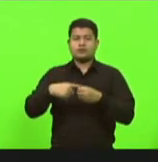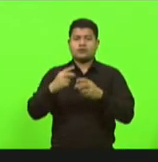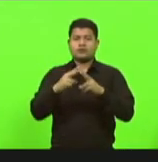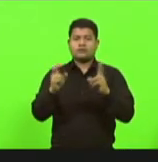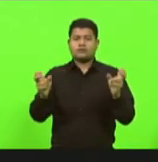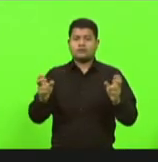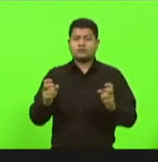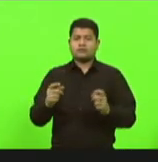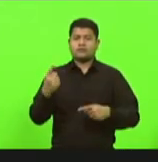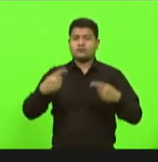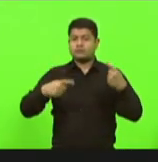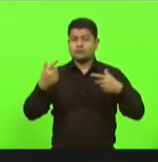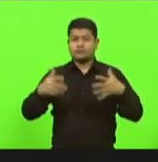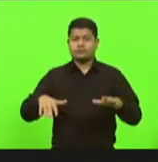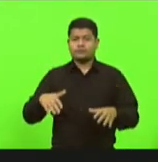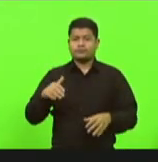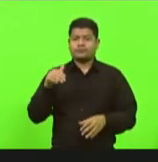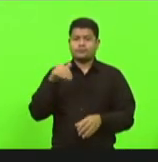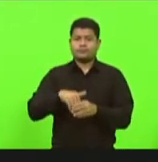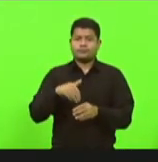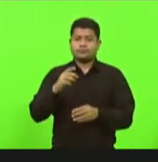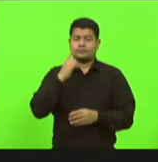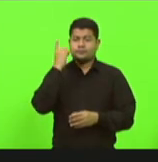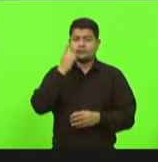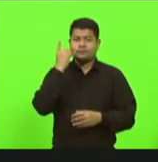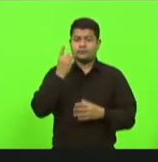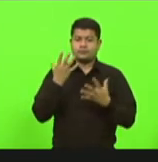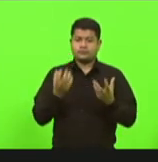Não havendo quem queira discutir, em votação.